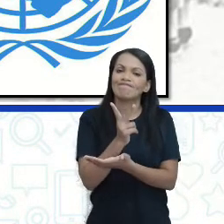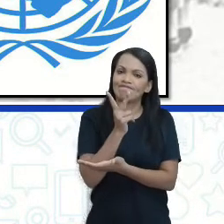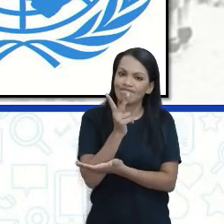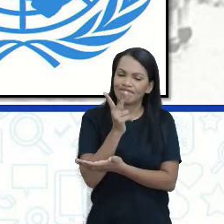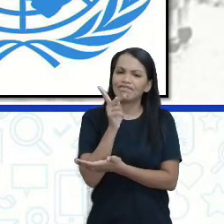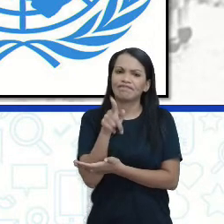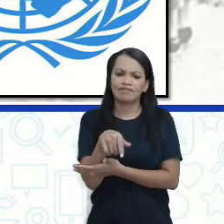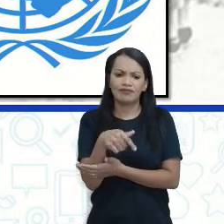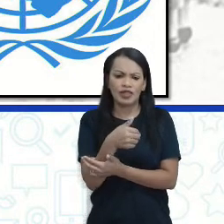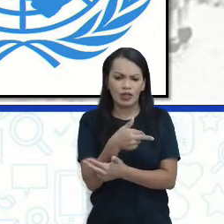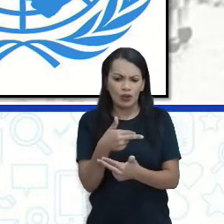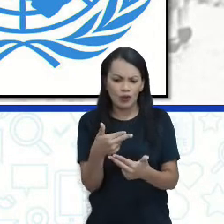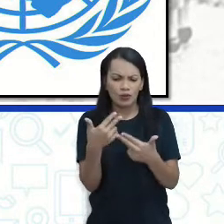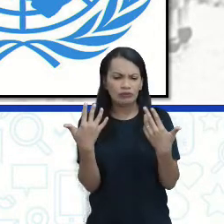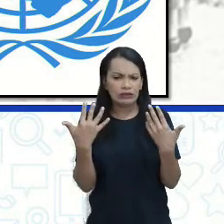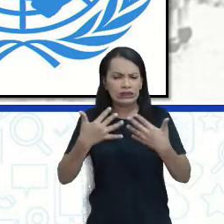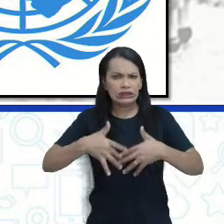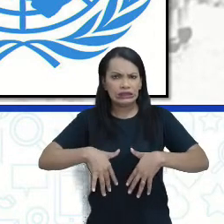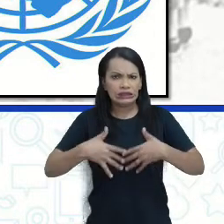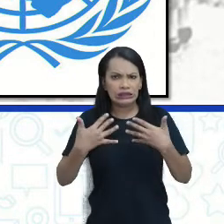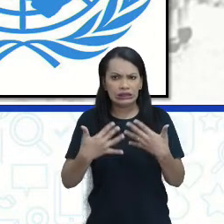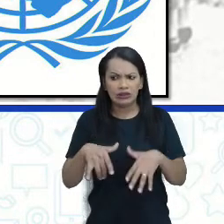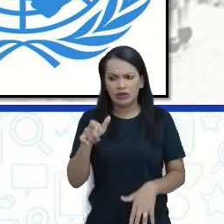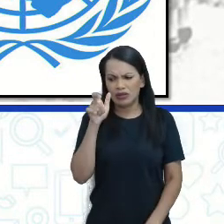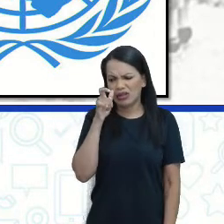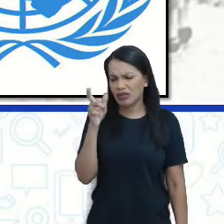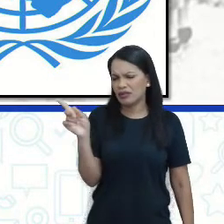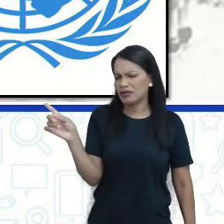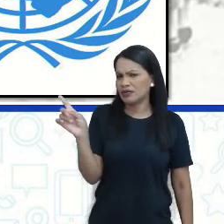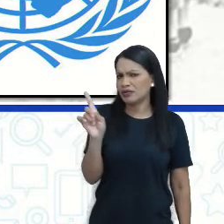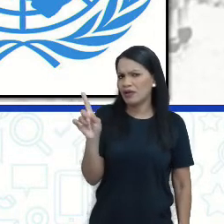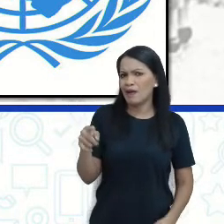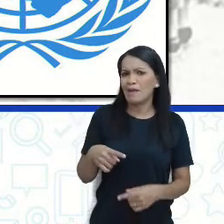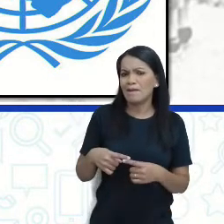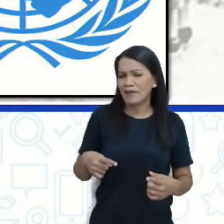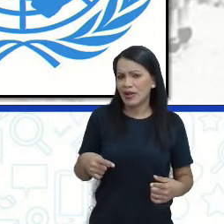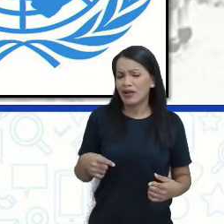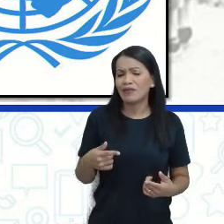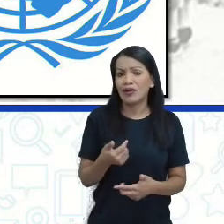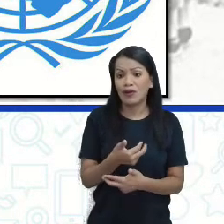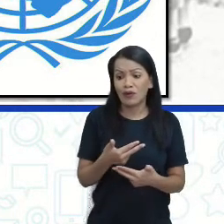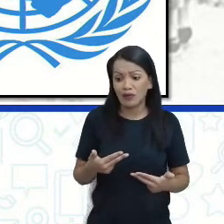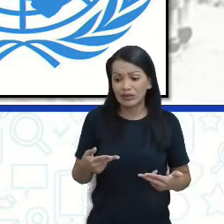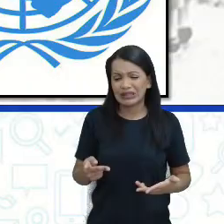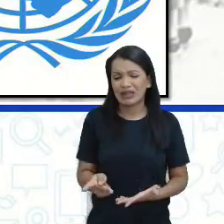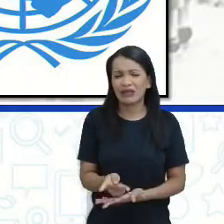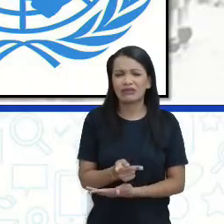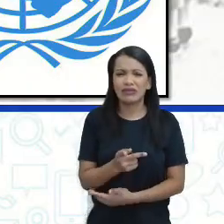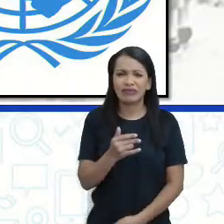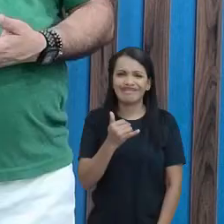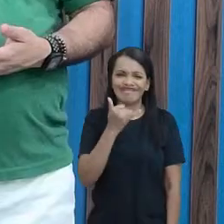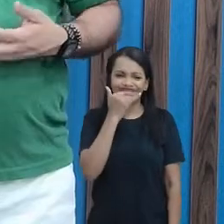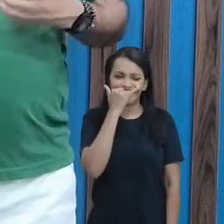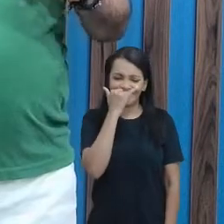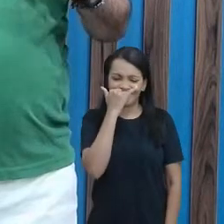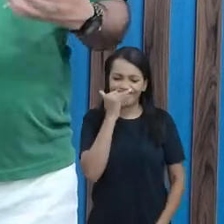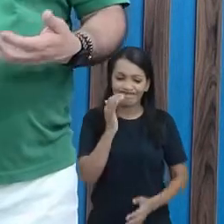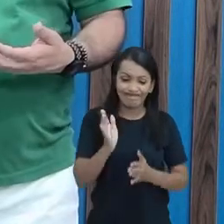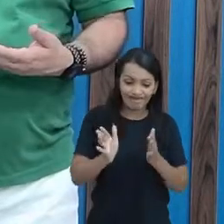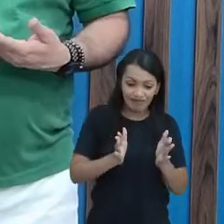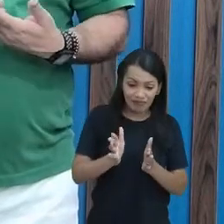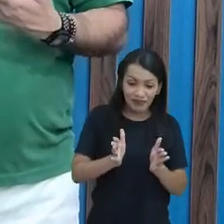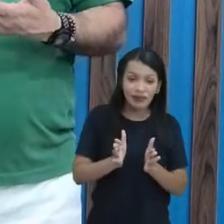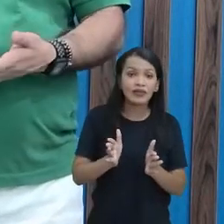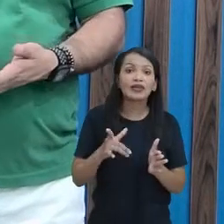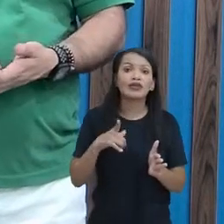né, bem, não diria interessante, mas um episódio nefasto, né, que vai acontecer durante esse período, que foi o